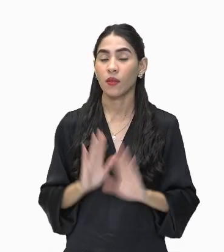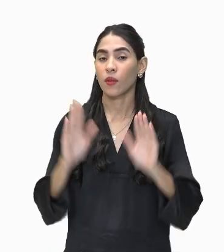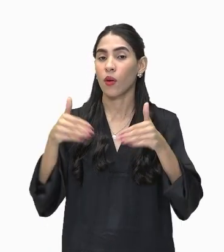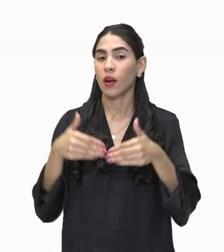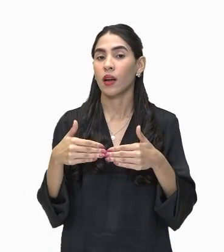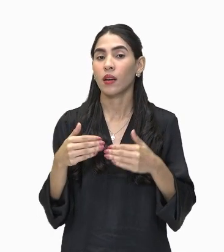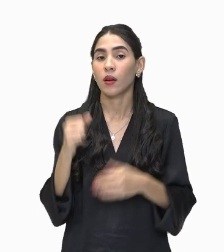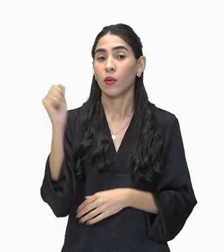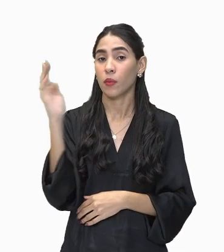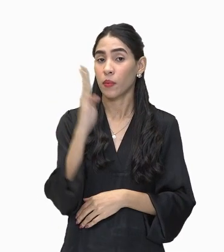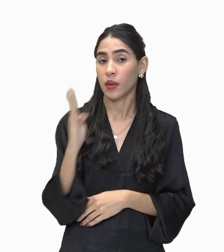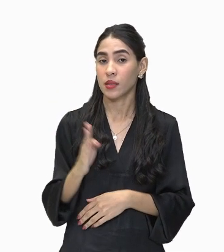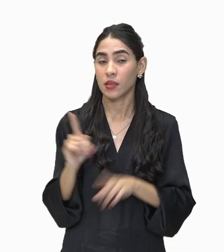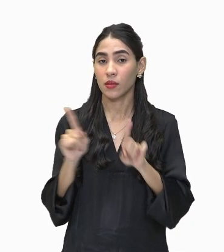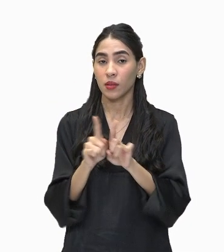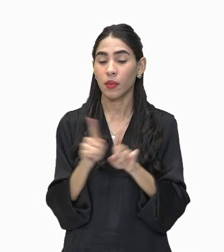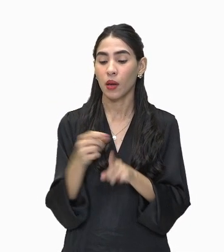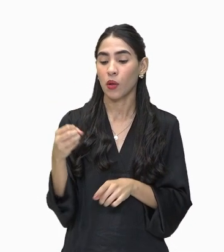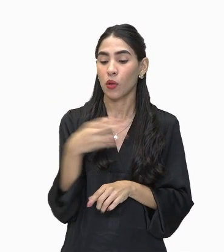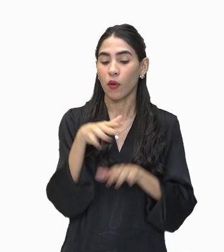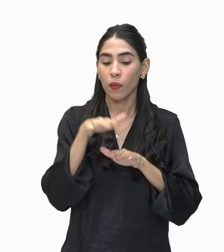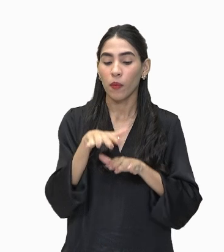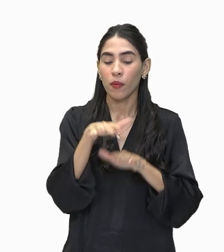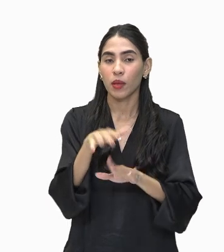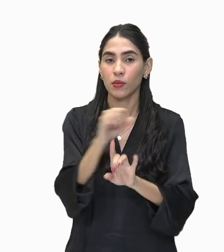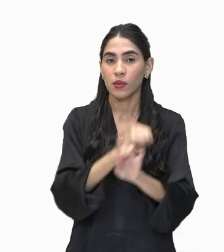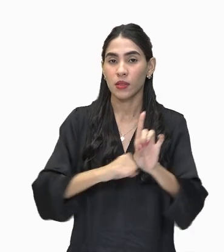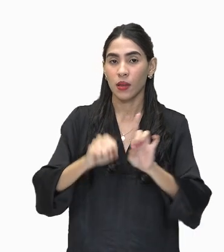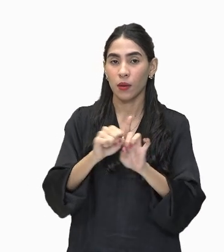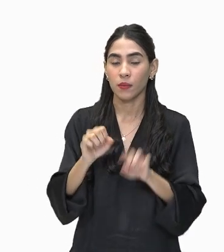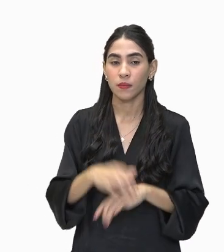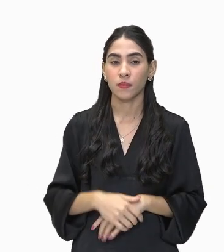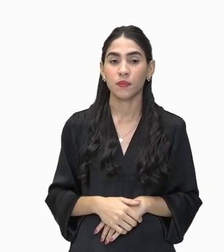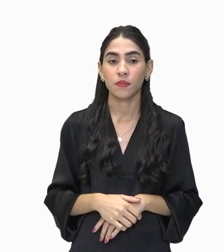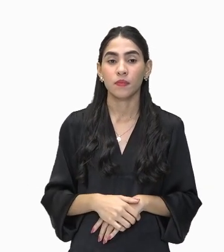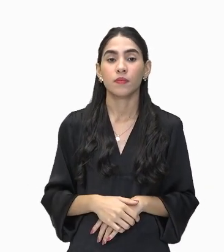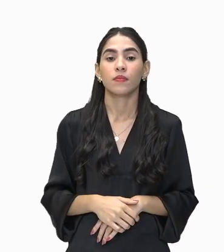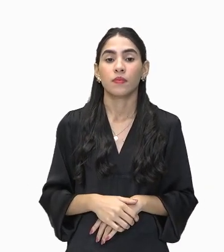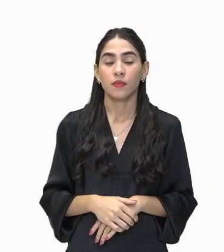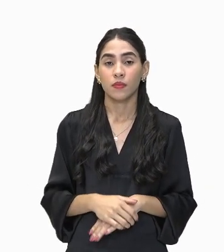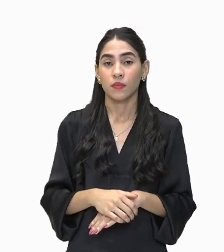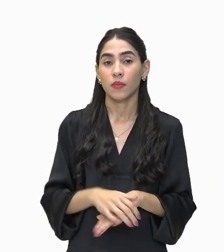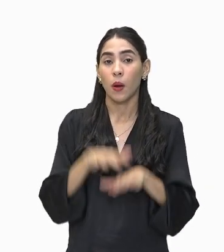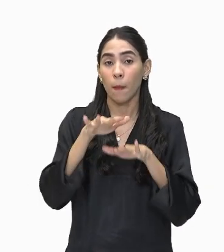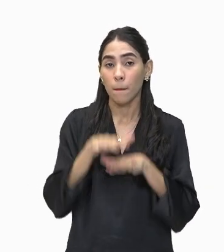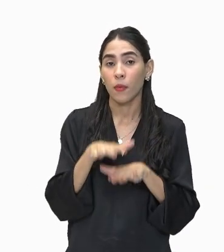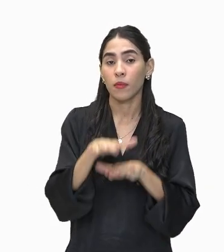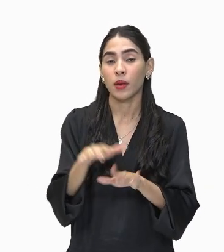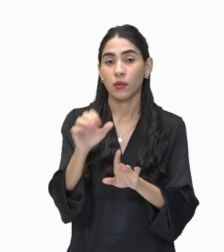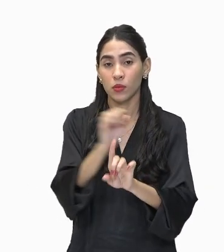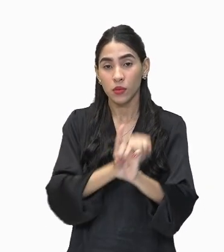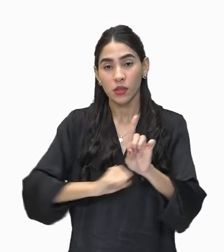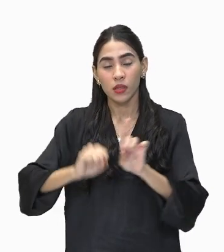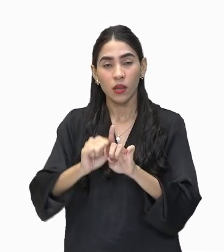sobre o Brasil e os novos movimentos sociais. Os movimentos sociais eles estiveram sempre presentes na história